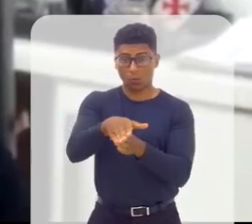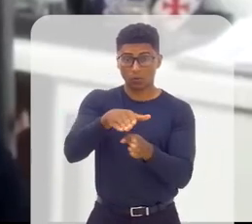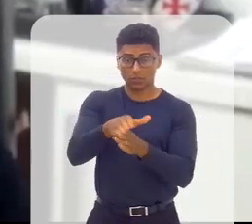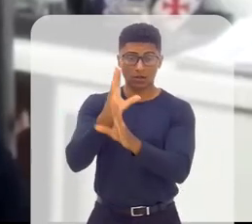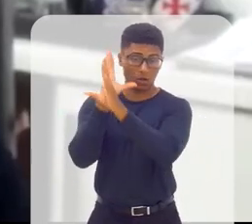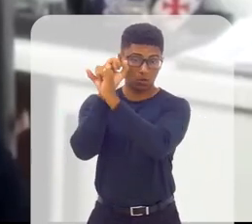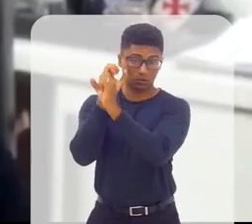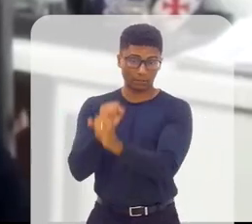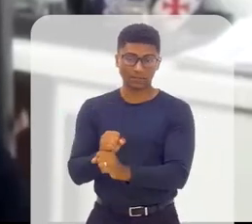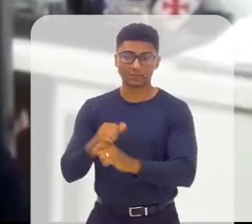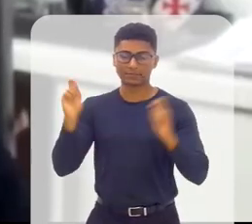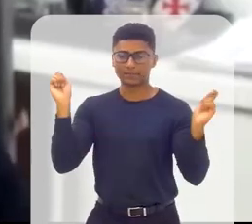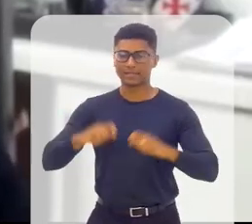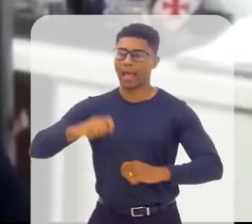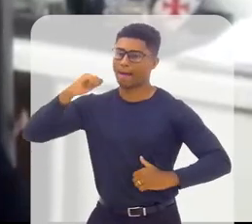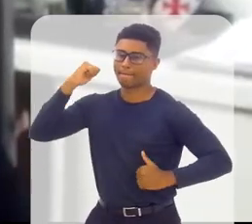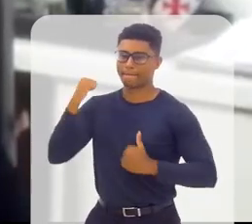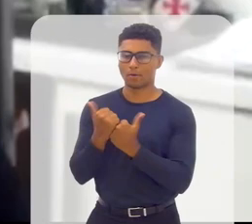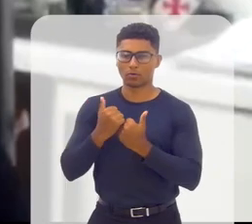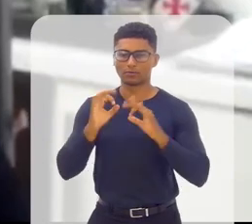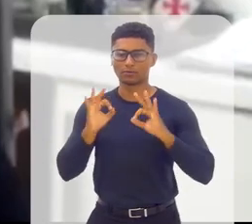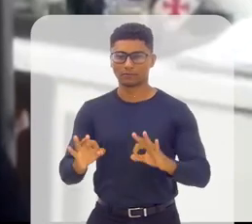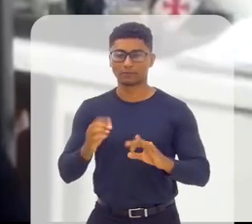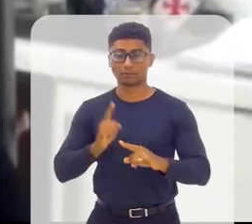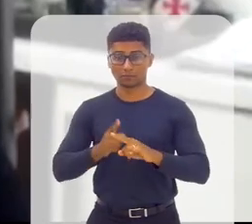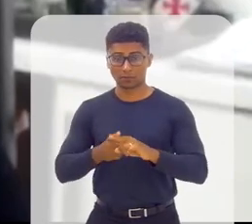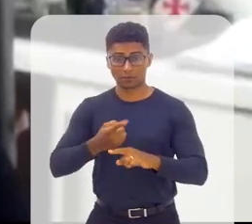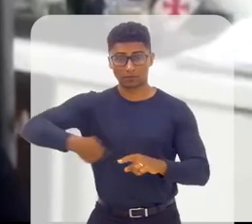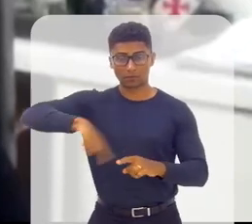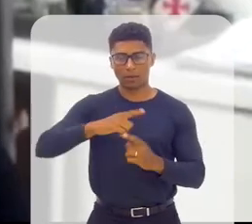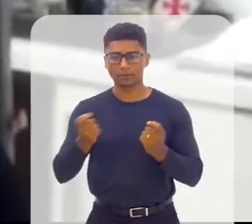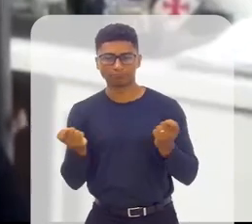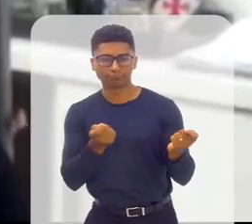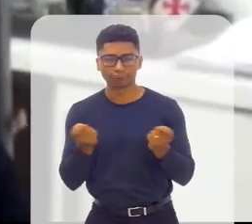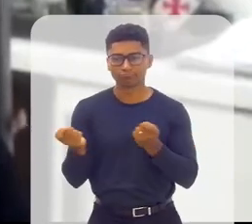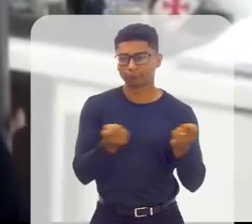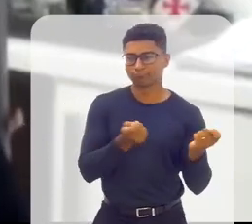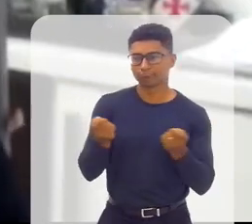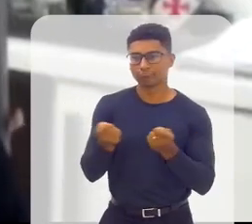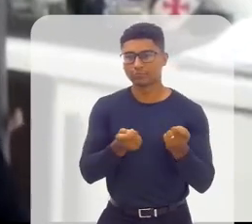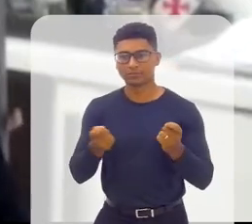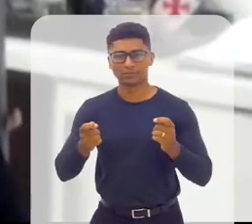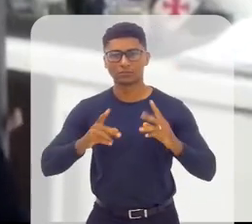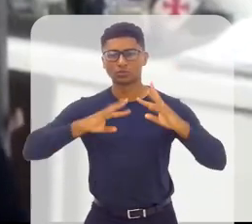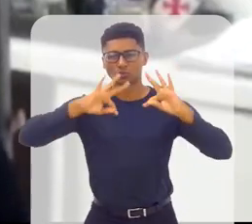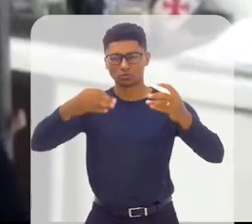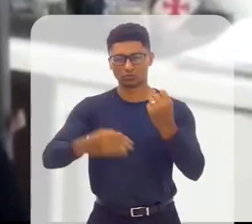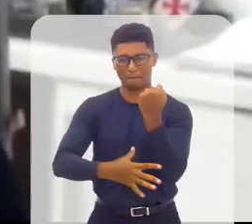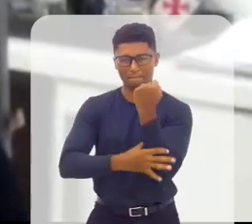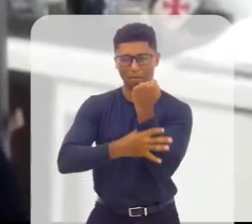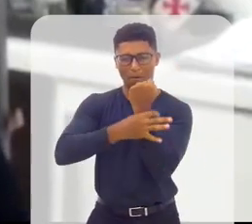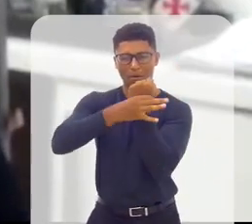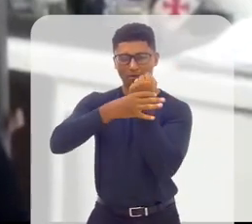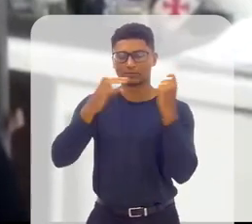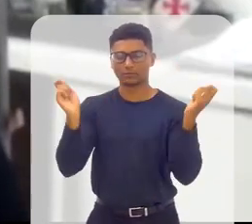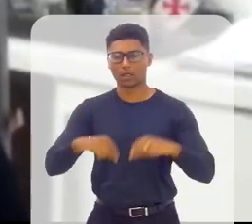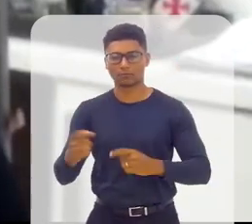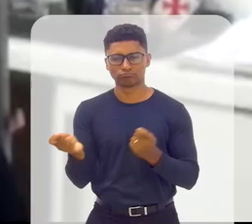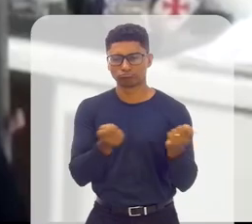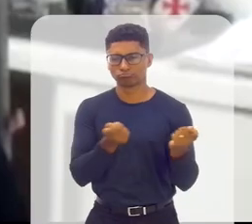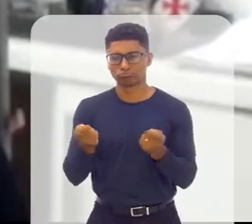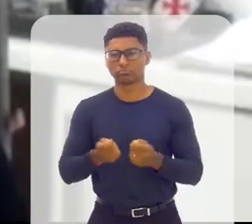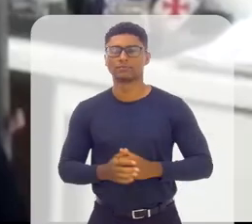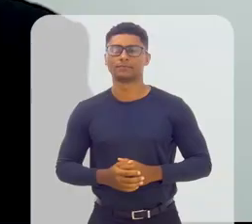classe contábil pode apoiar, porque é ela que administra e operacionaliza toda essa burocracia que é